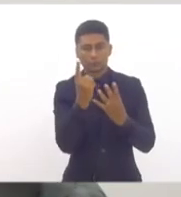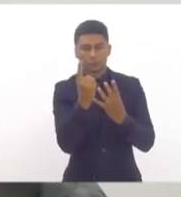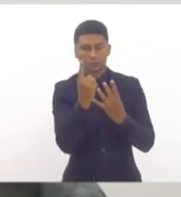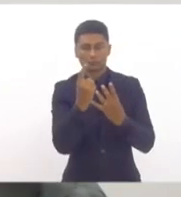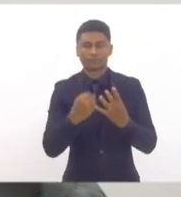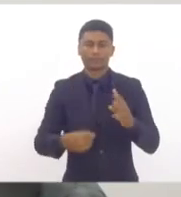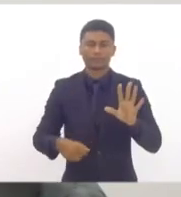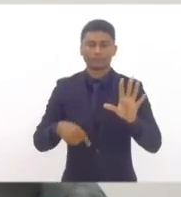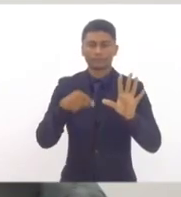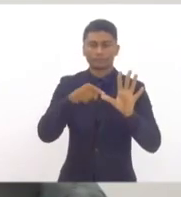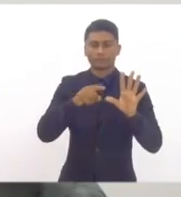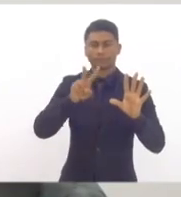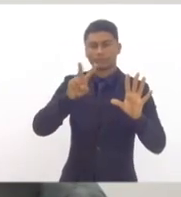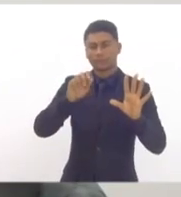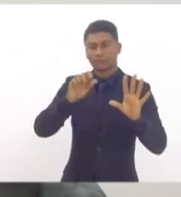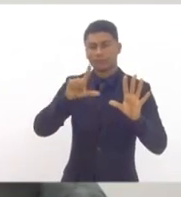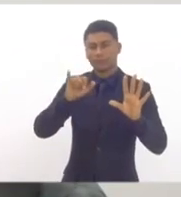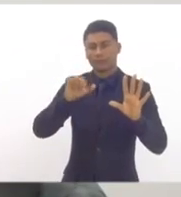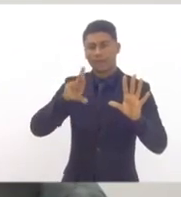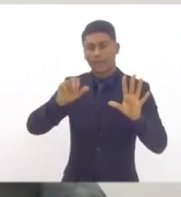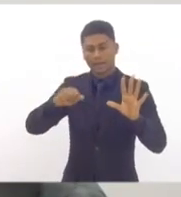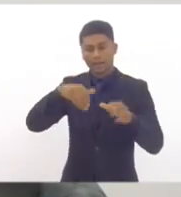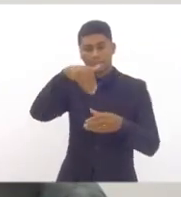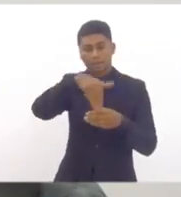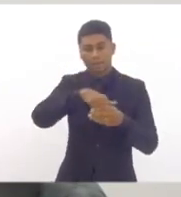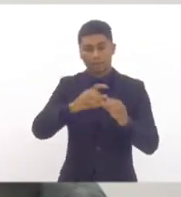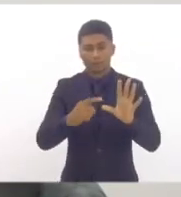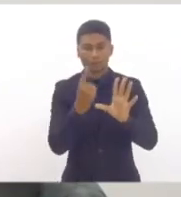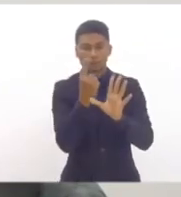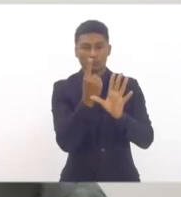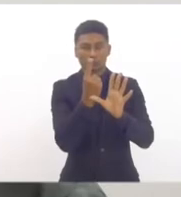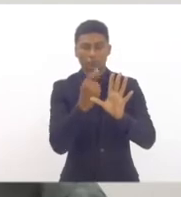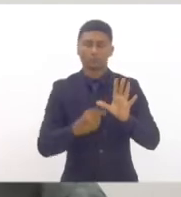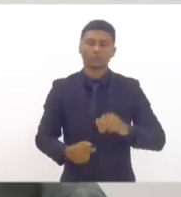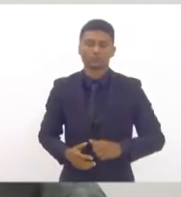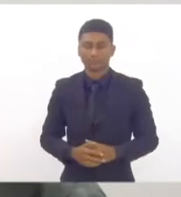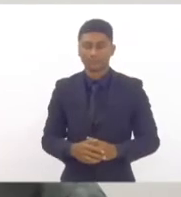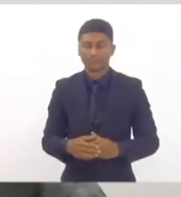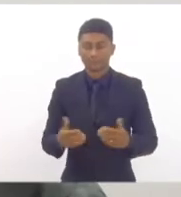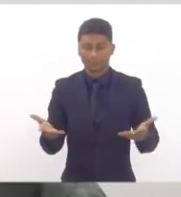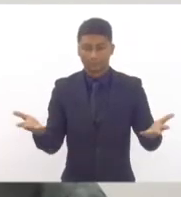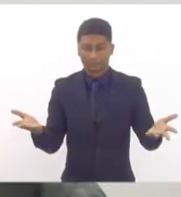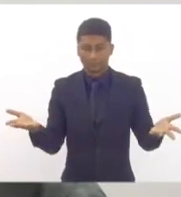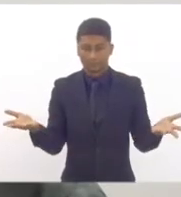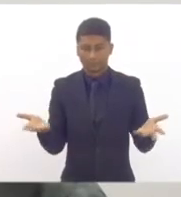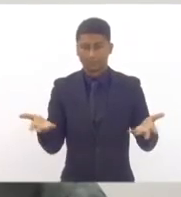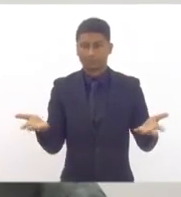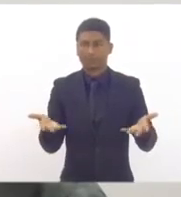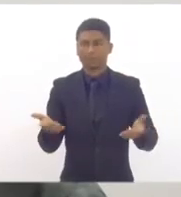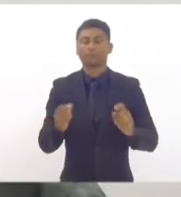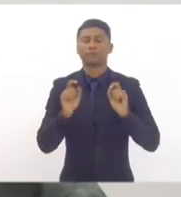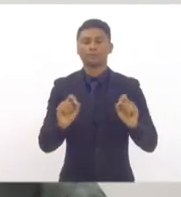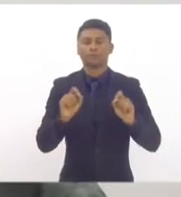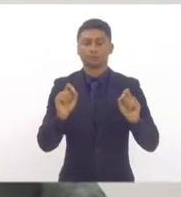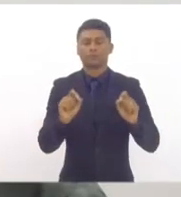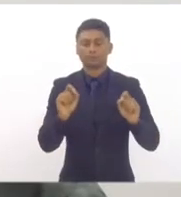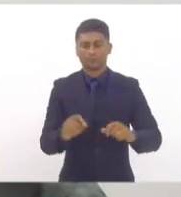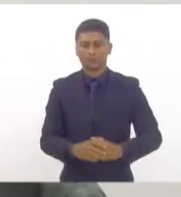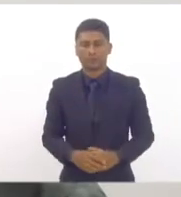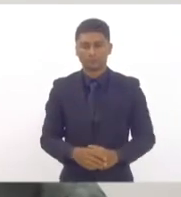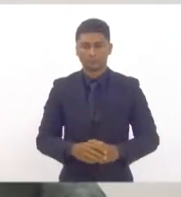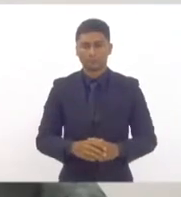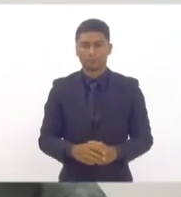candidata Valéria da Rocha Pedro, com um voto. Então, passamos aqui para a